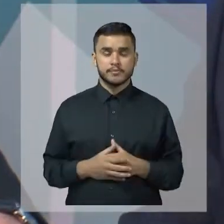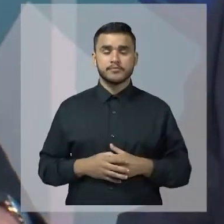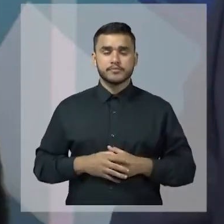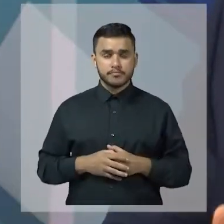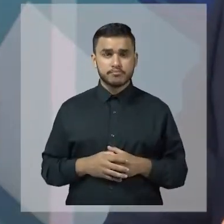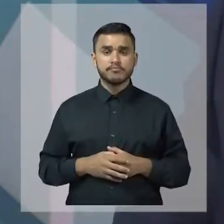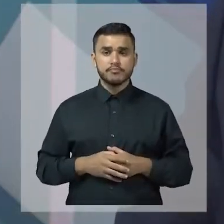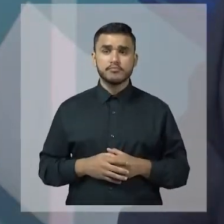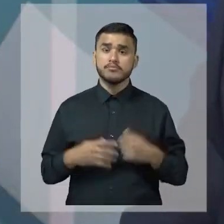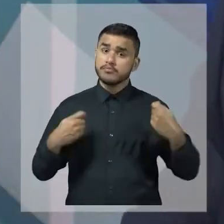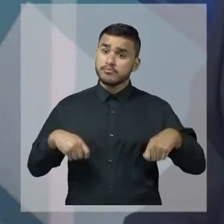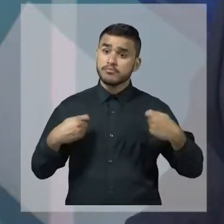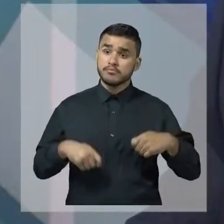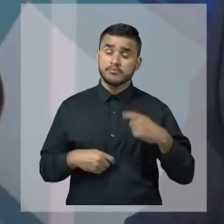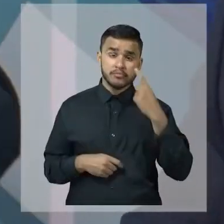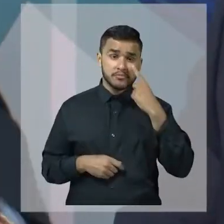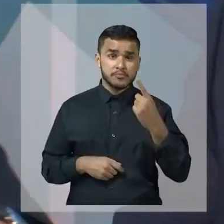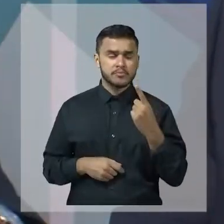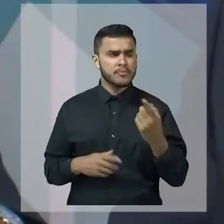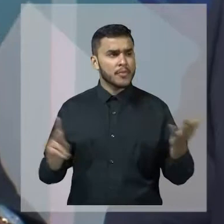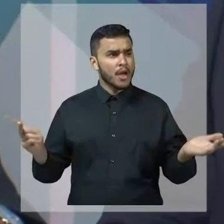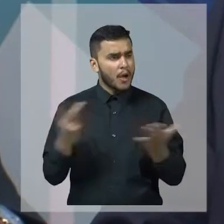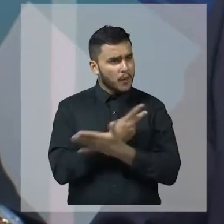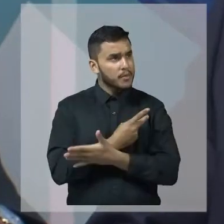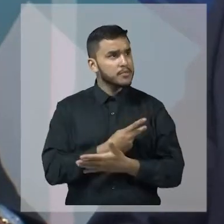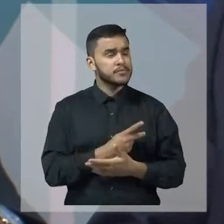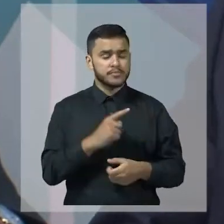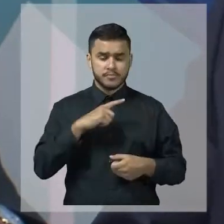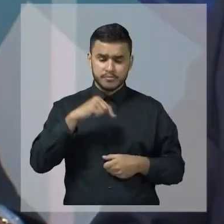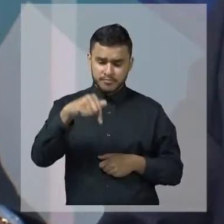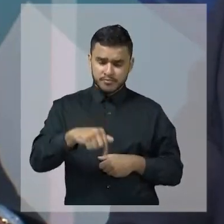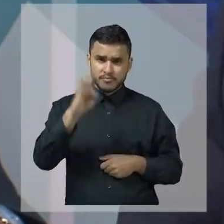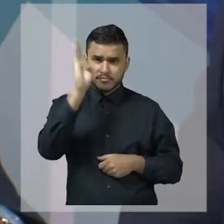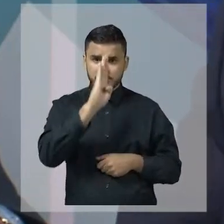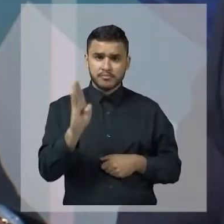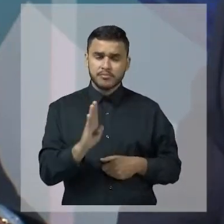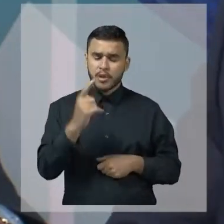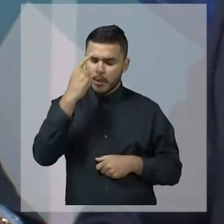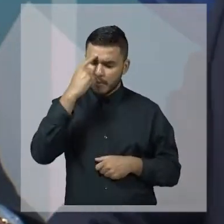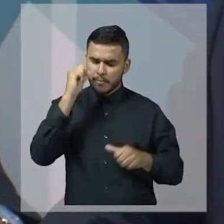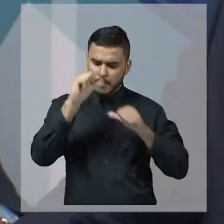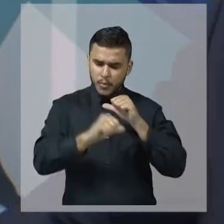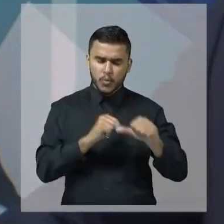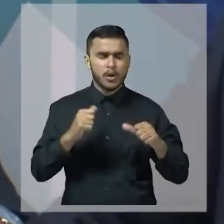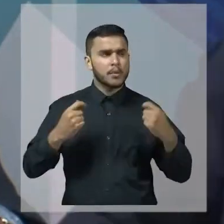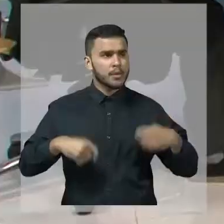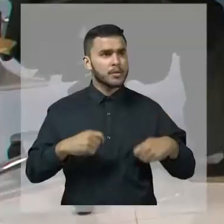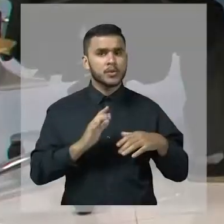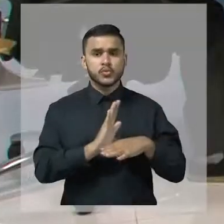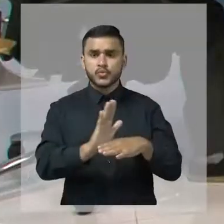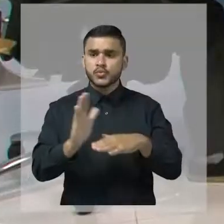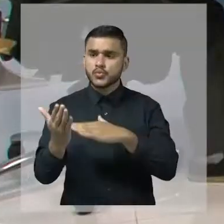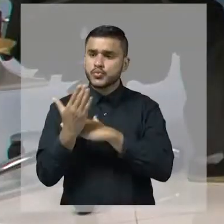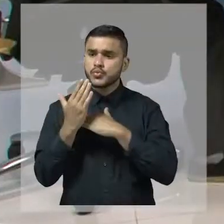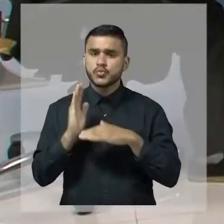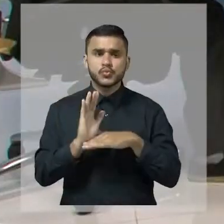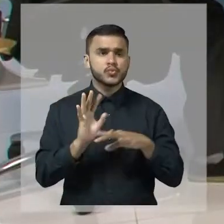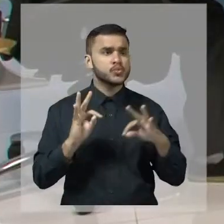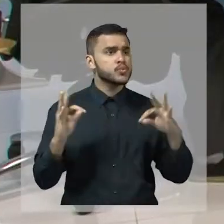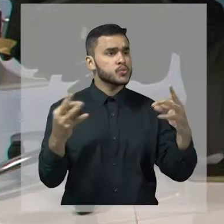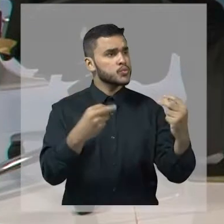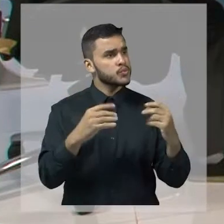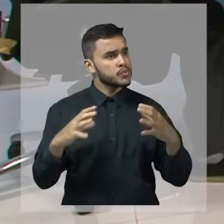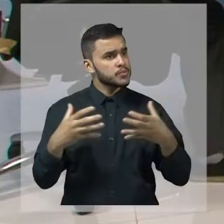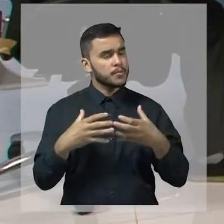análise, esses episódios mostram que nós estamos num caminho que precisa ser retificado. João, com a colaboração de todos. E não esqueça